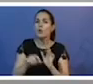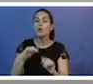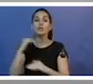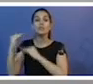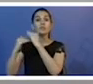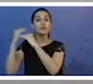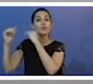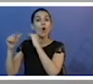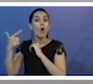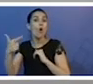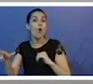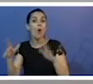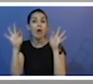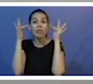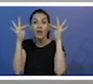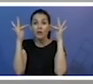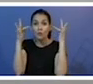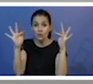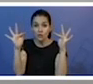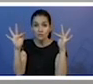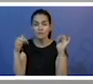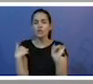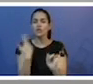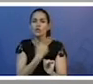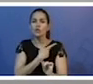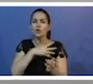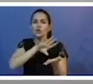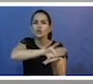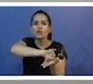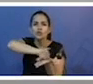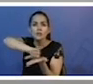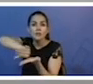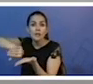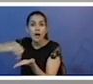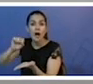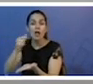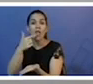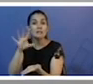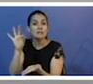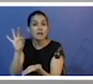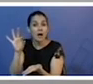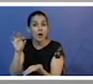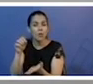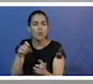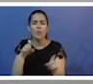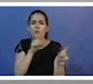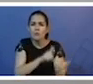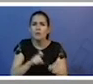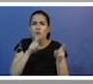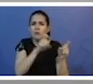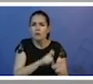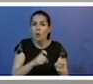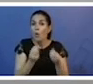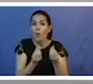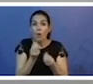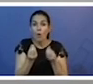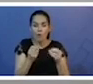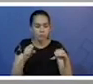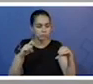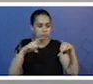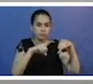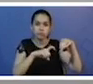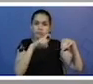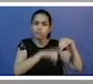outra tecnologia, onde a gente retirava o sal através de mineração, como se fossem minérios, né?